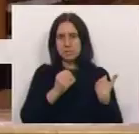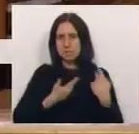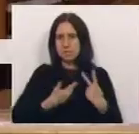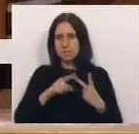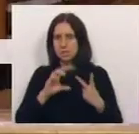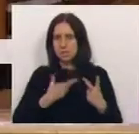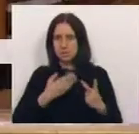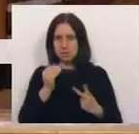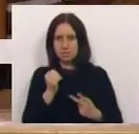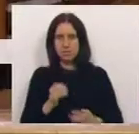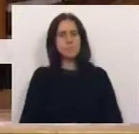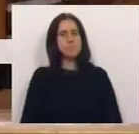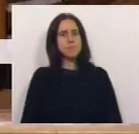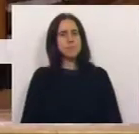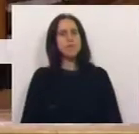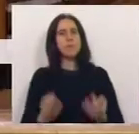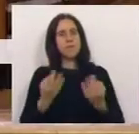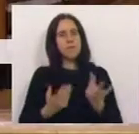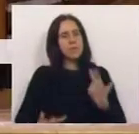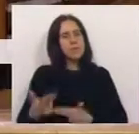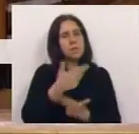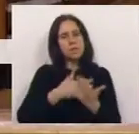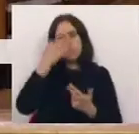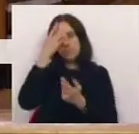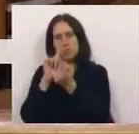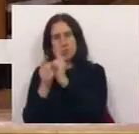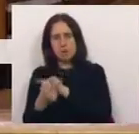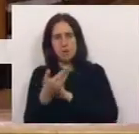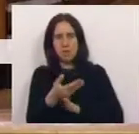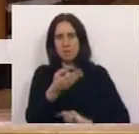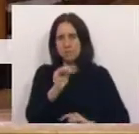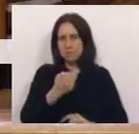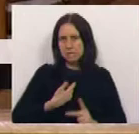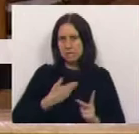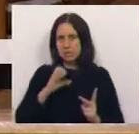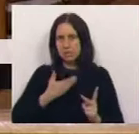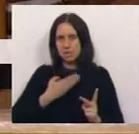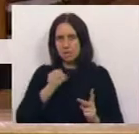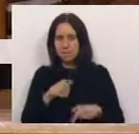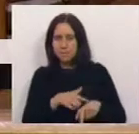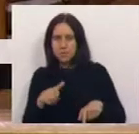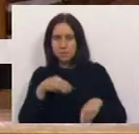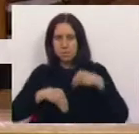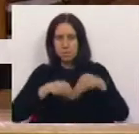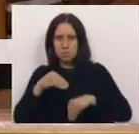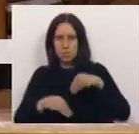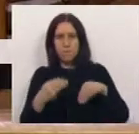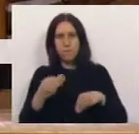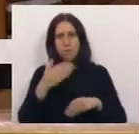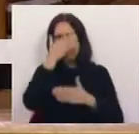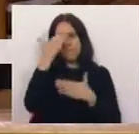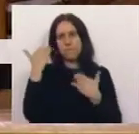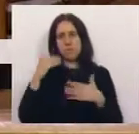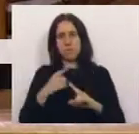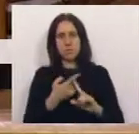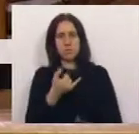E apesar das críticas e posições contrárias manifestadas pelo PSD e CDS durante o período eleitoral ocorrido no verão